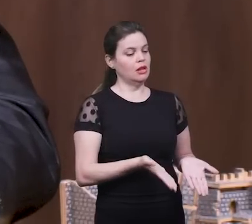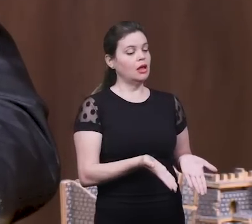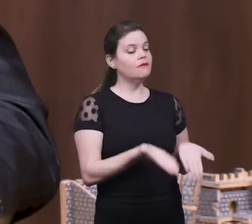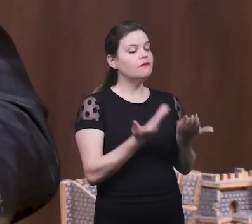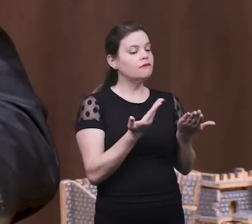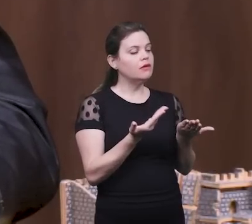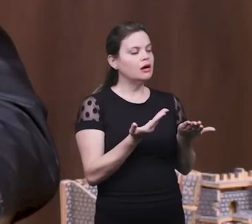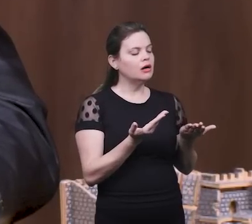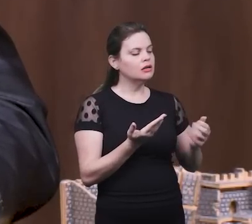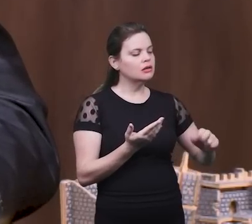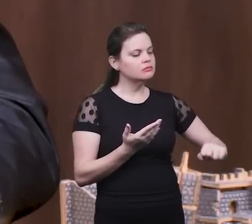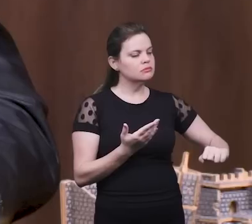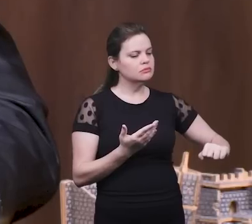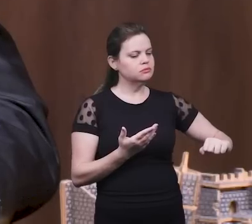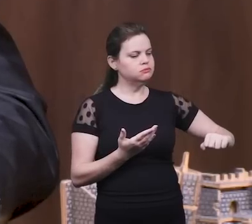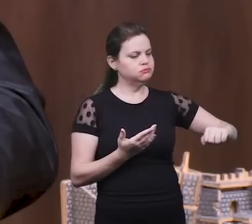anda.